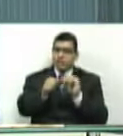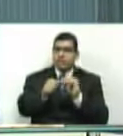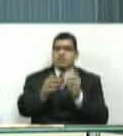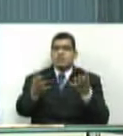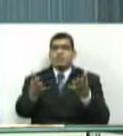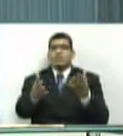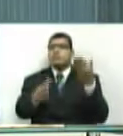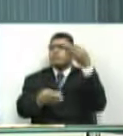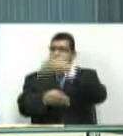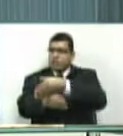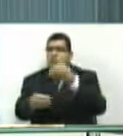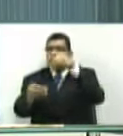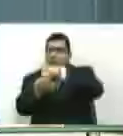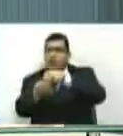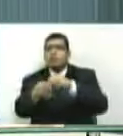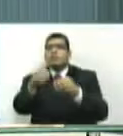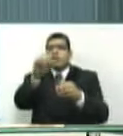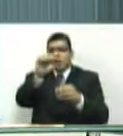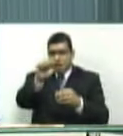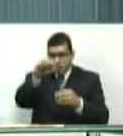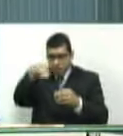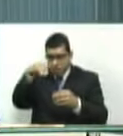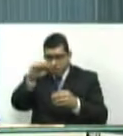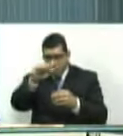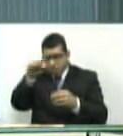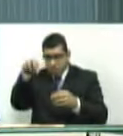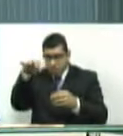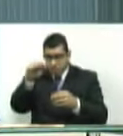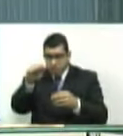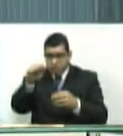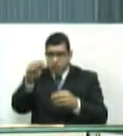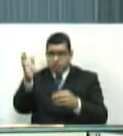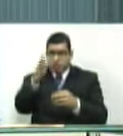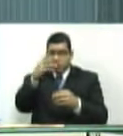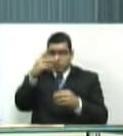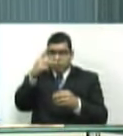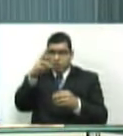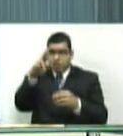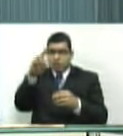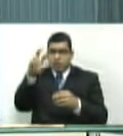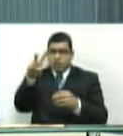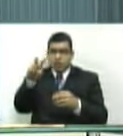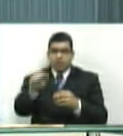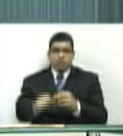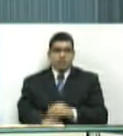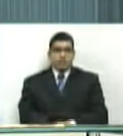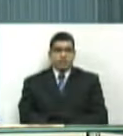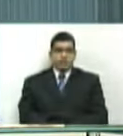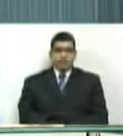que vai e que vem causando tantos prejuízos aos cofres do governo do estado.